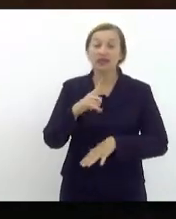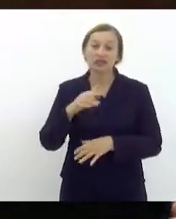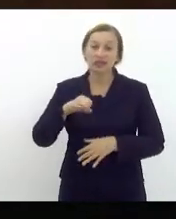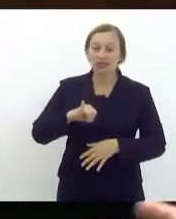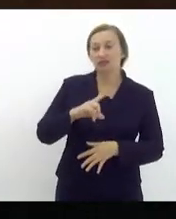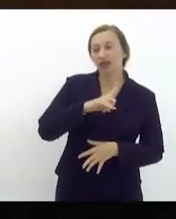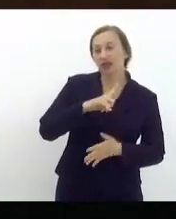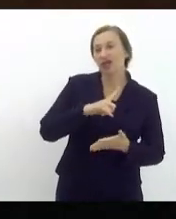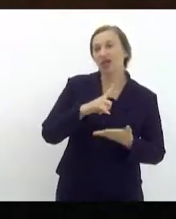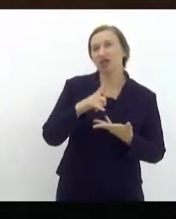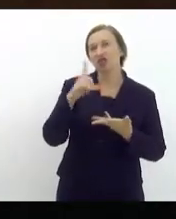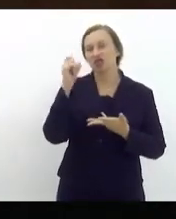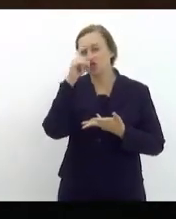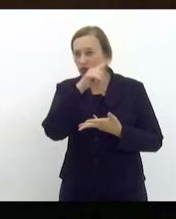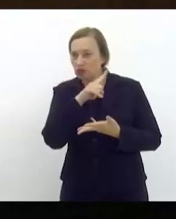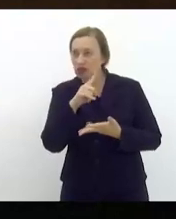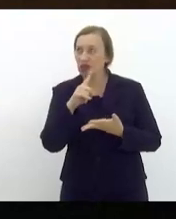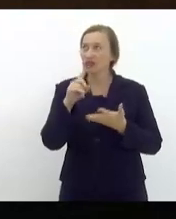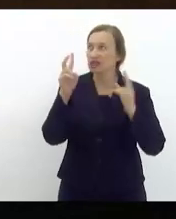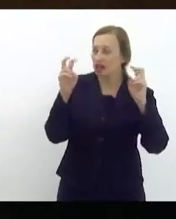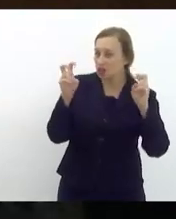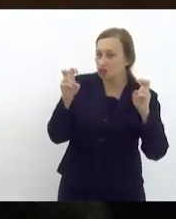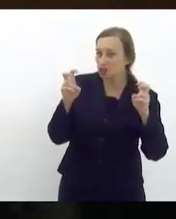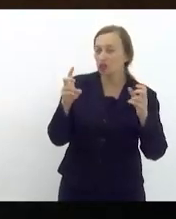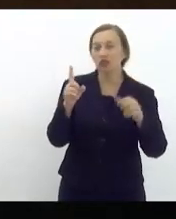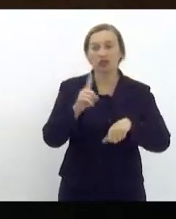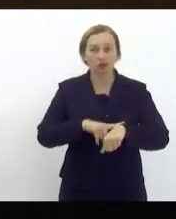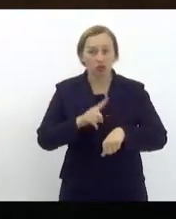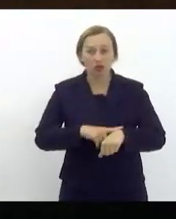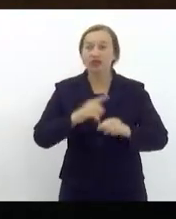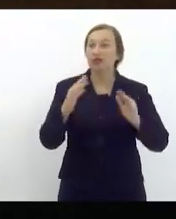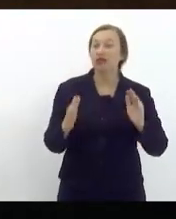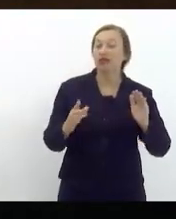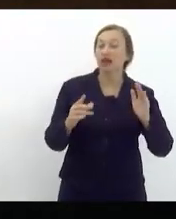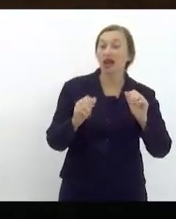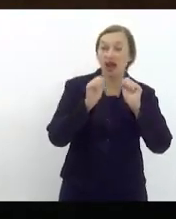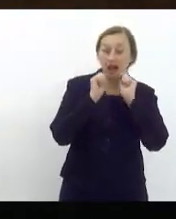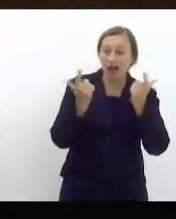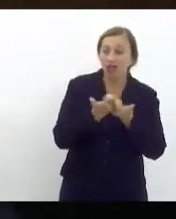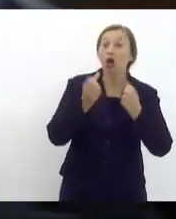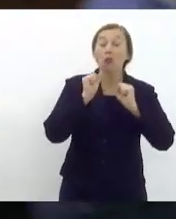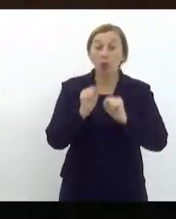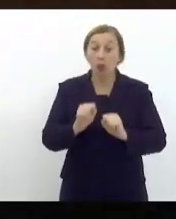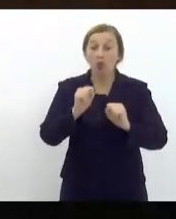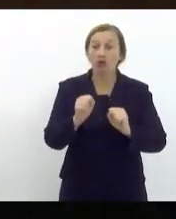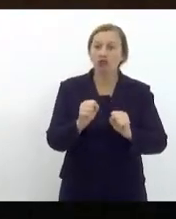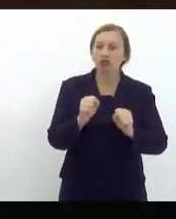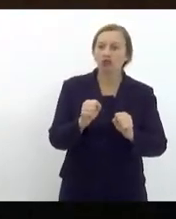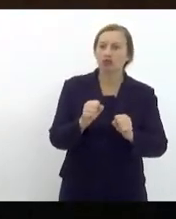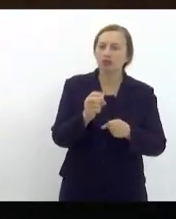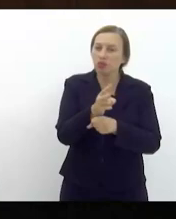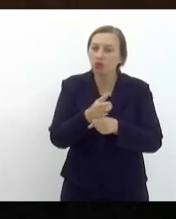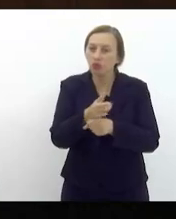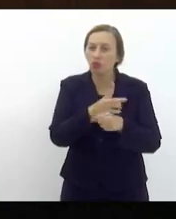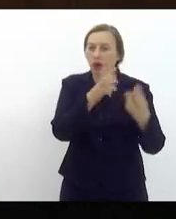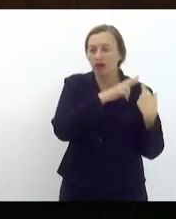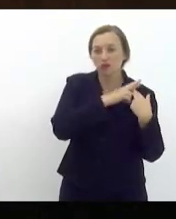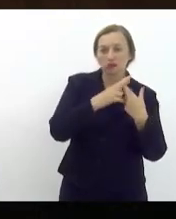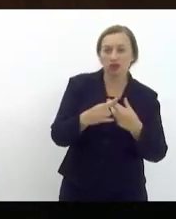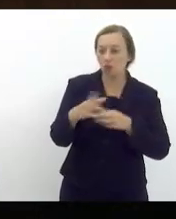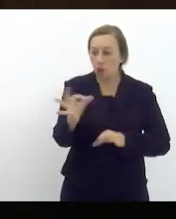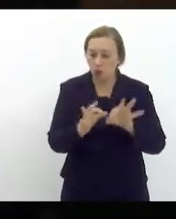e dificuldade orçamentária nesse momento Essa casa Legislativa pode buscar a responsabilidade e